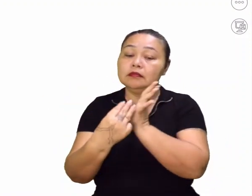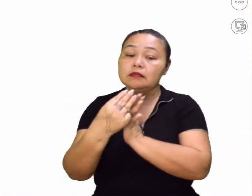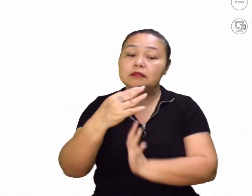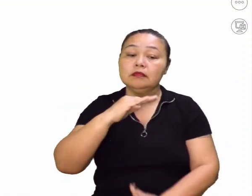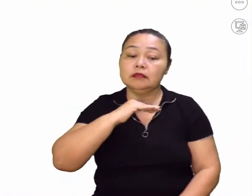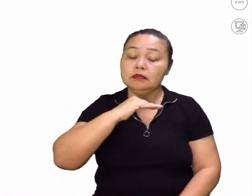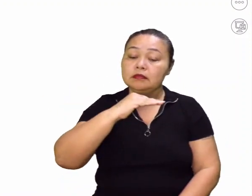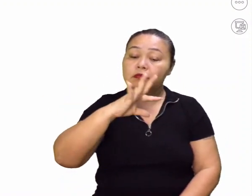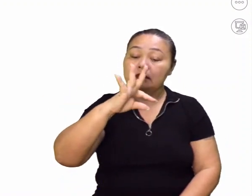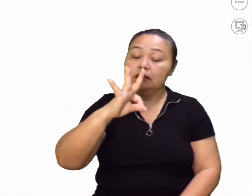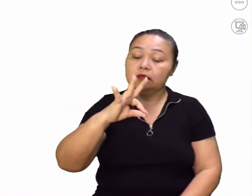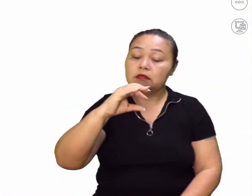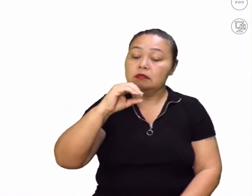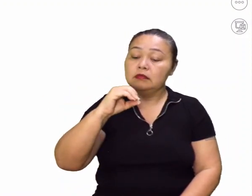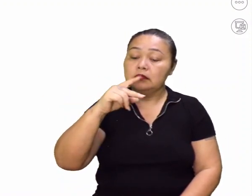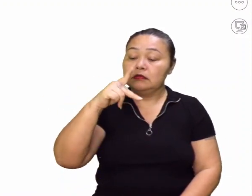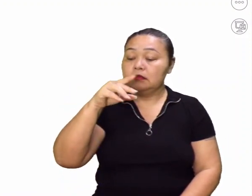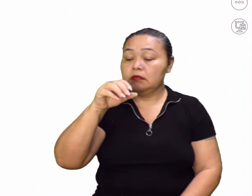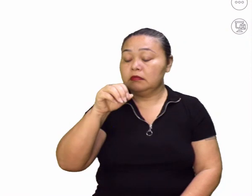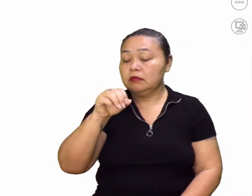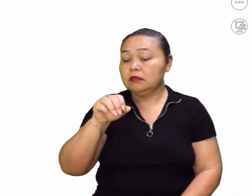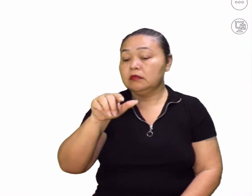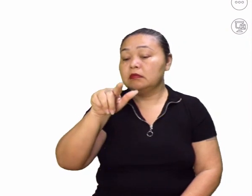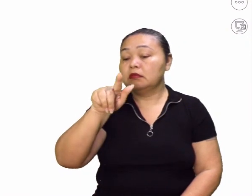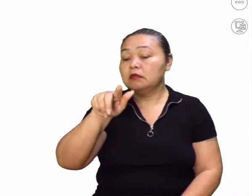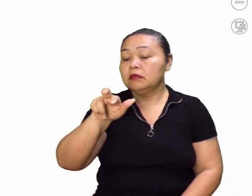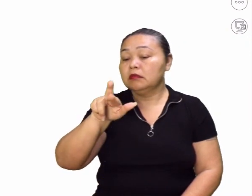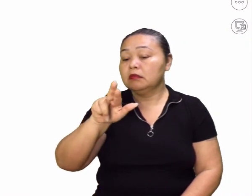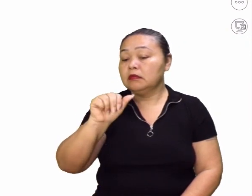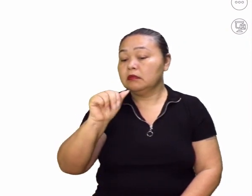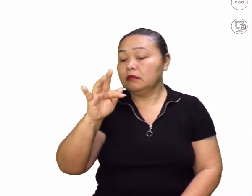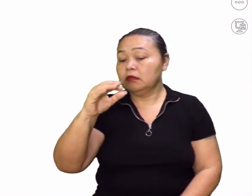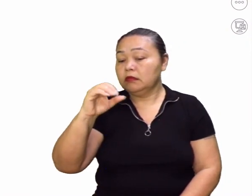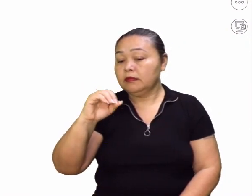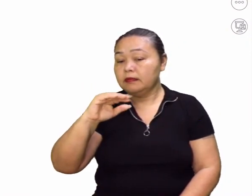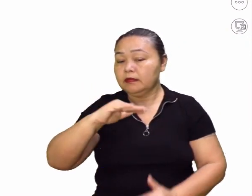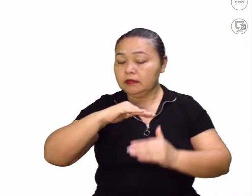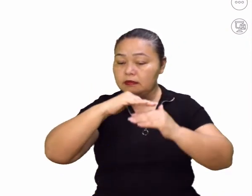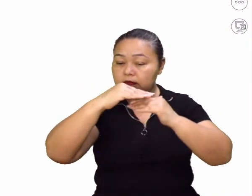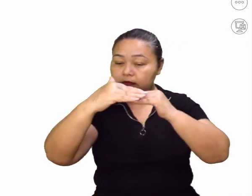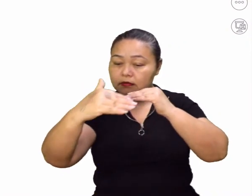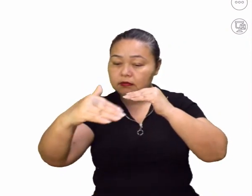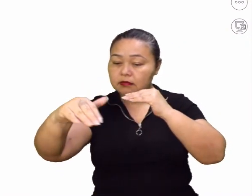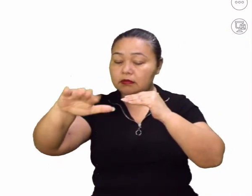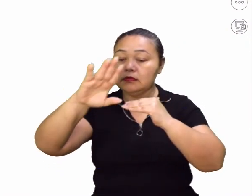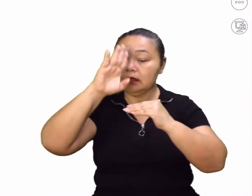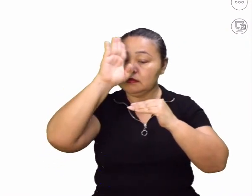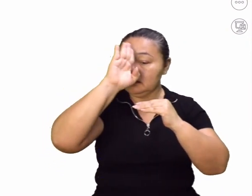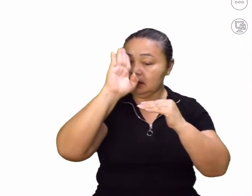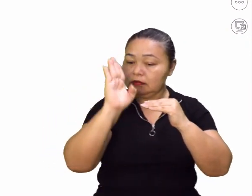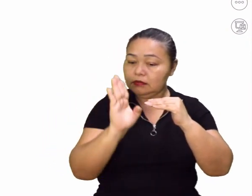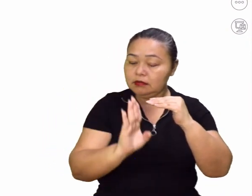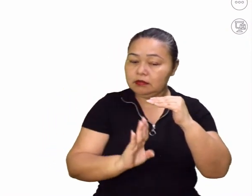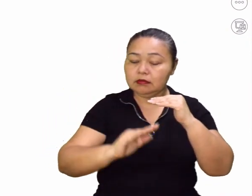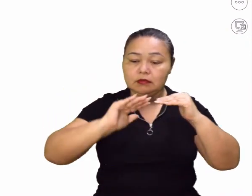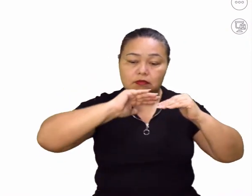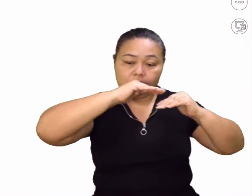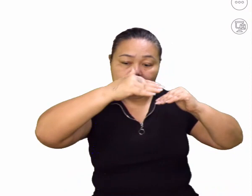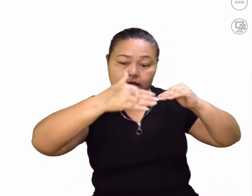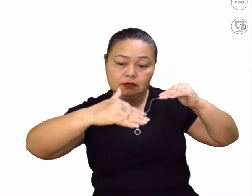do relevo brasileiro. Então nós temos aqui, ó, no mapa, né, professor Jorge, que a gente está falando